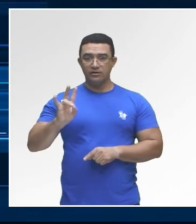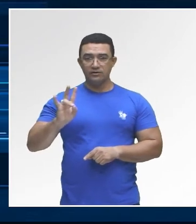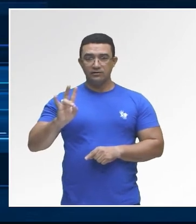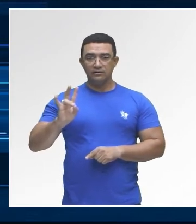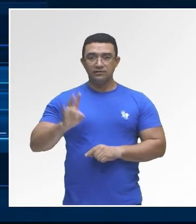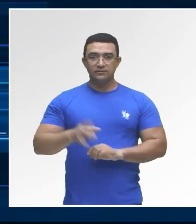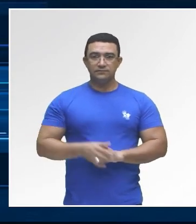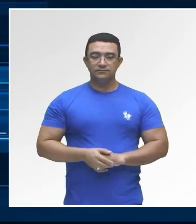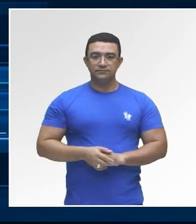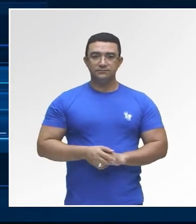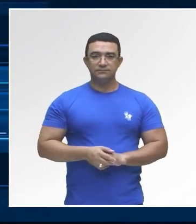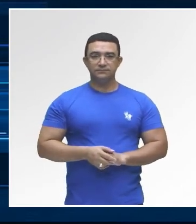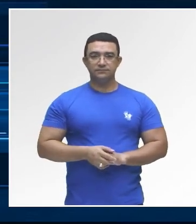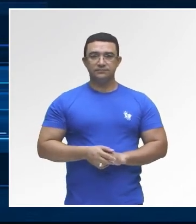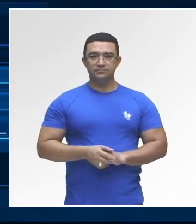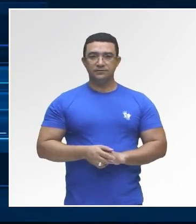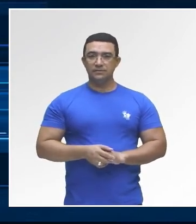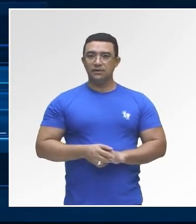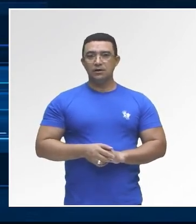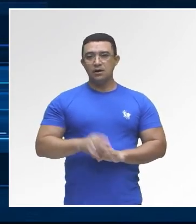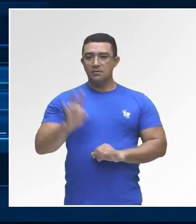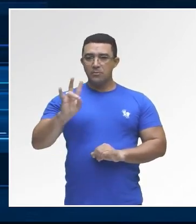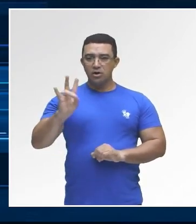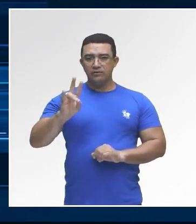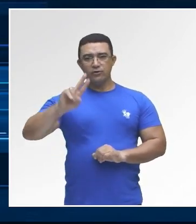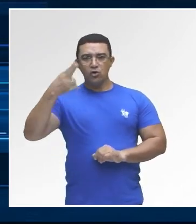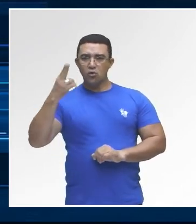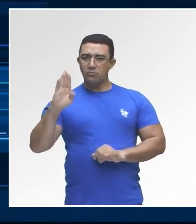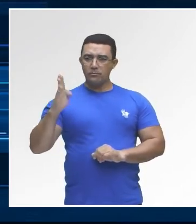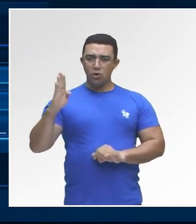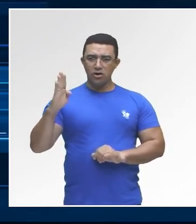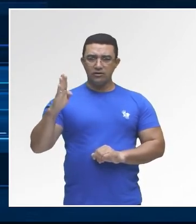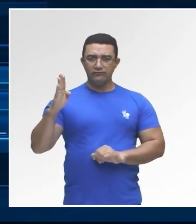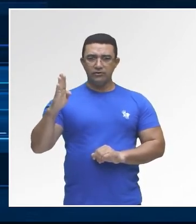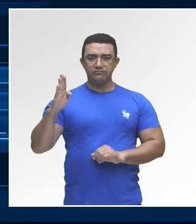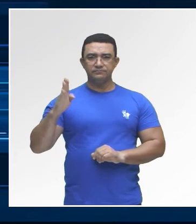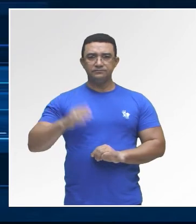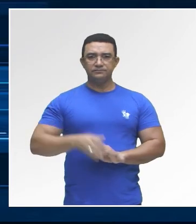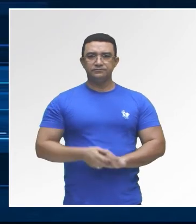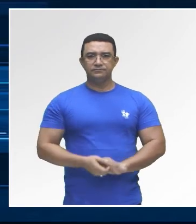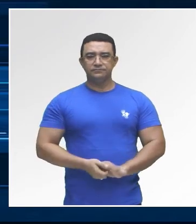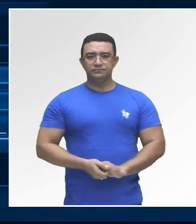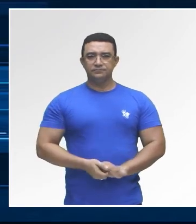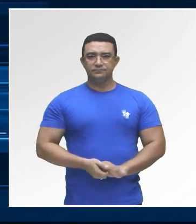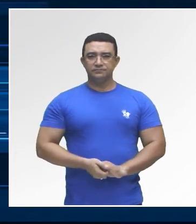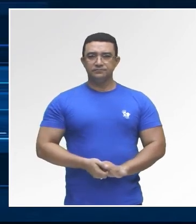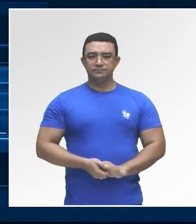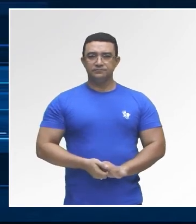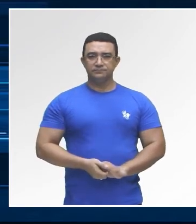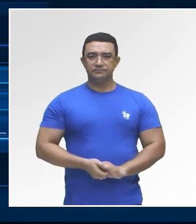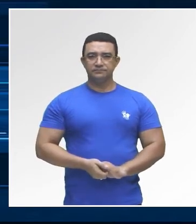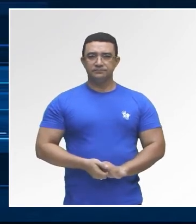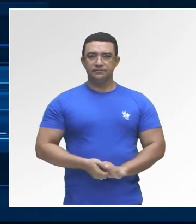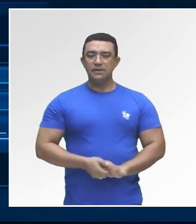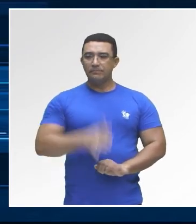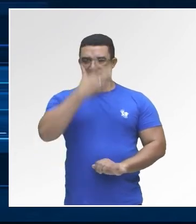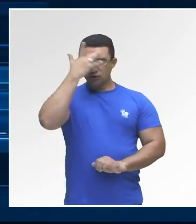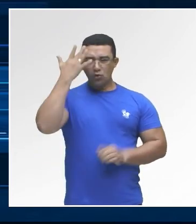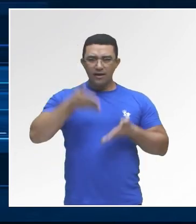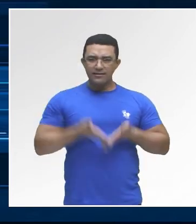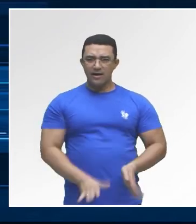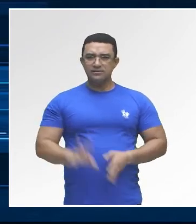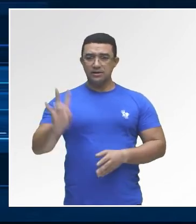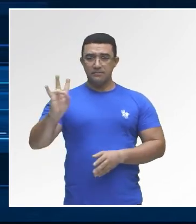é? Ó, Bolívia, que é o país. Bolívia, da mesma forma que você escreve. A nacionalidade,